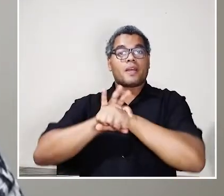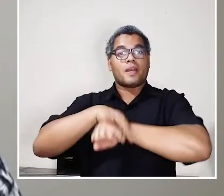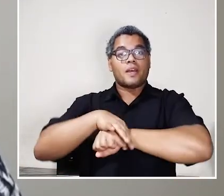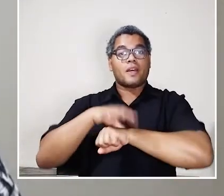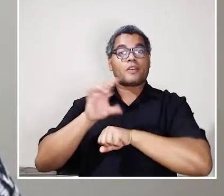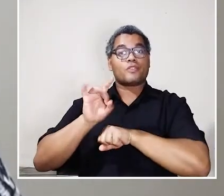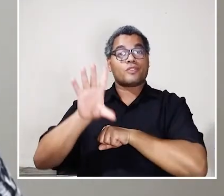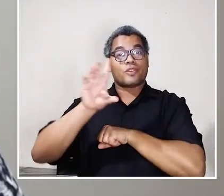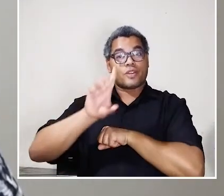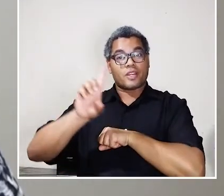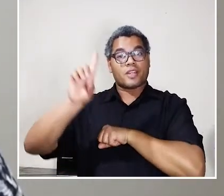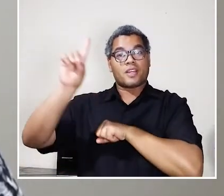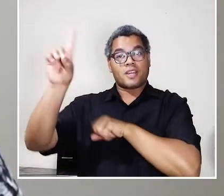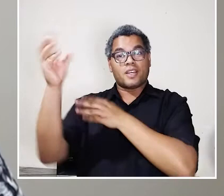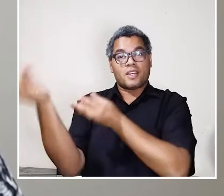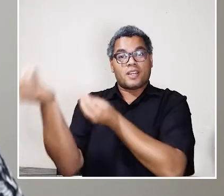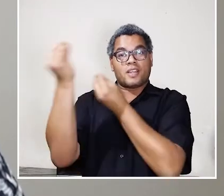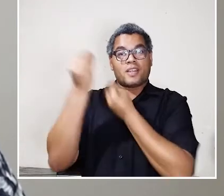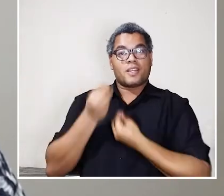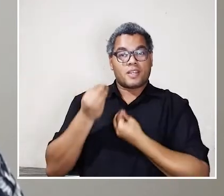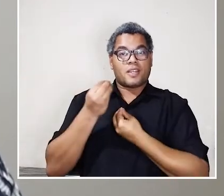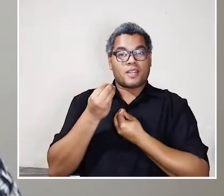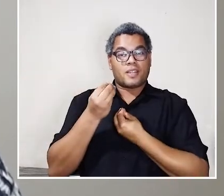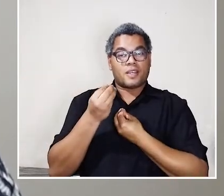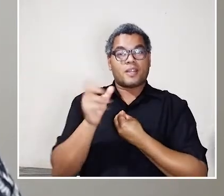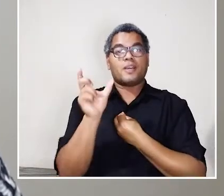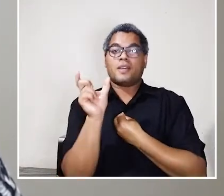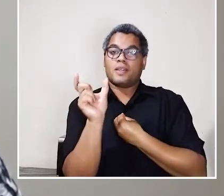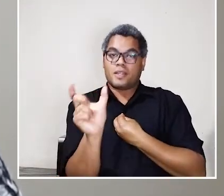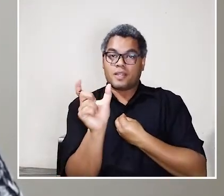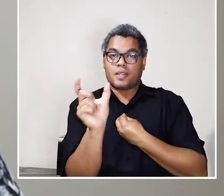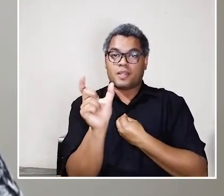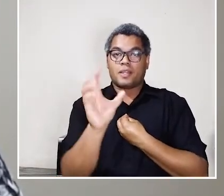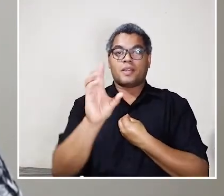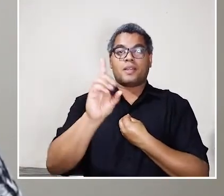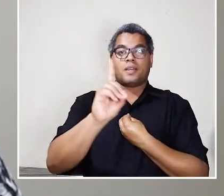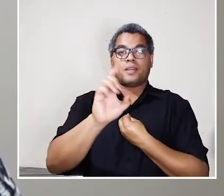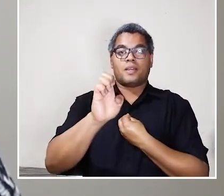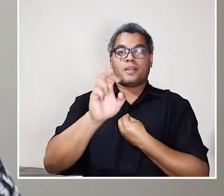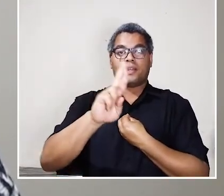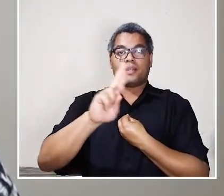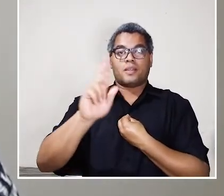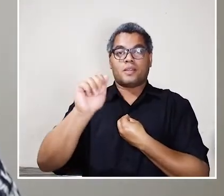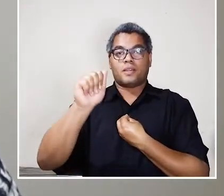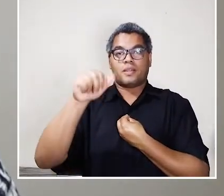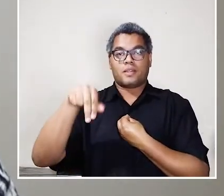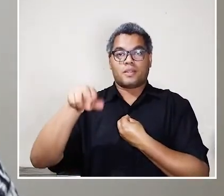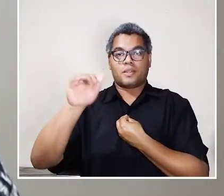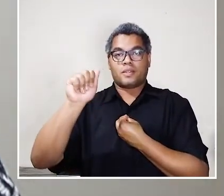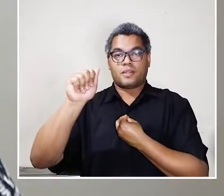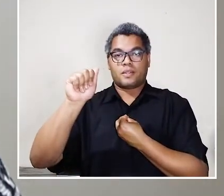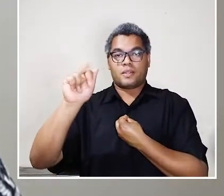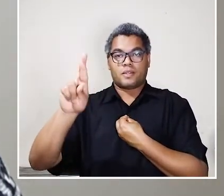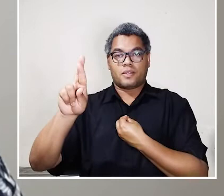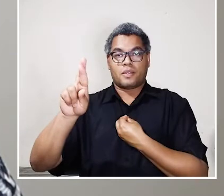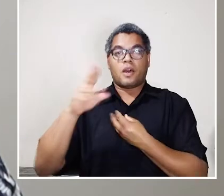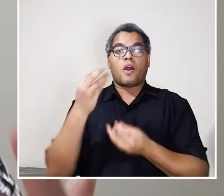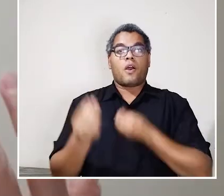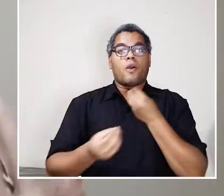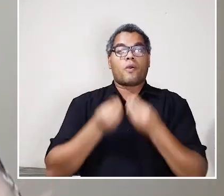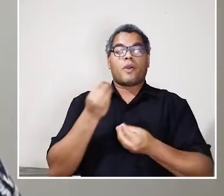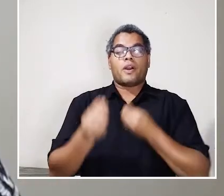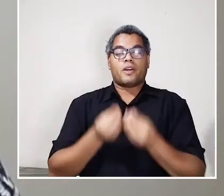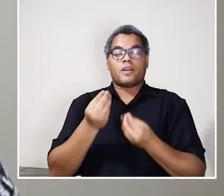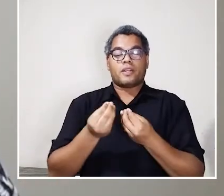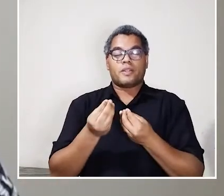segurança que só Ele pode nos dar. A palavra derramar traz a ideia tanto de abundância como